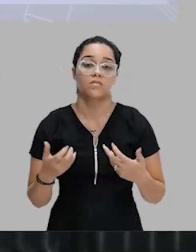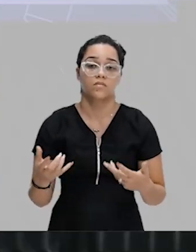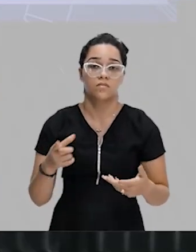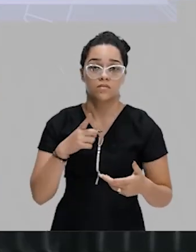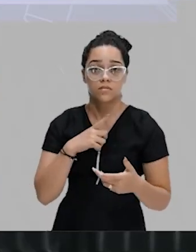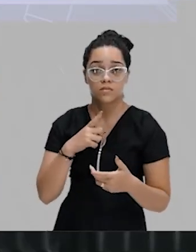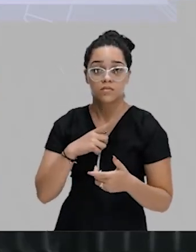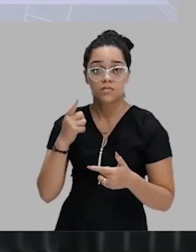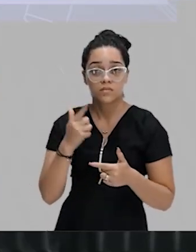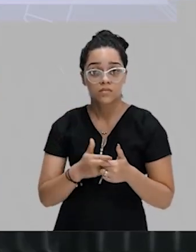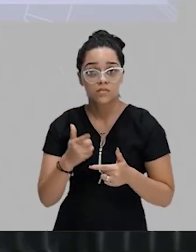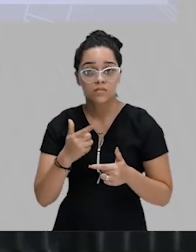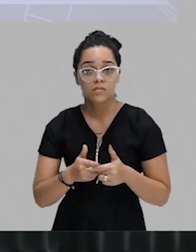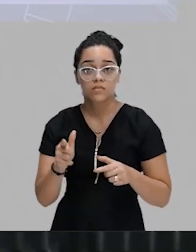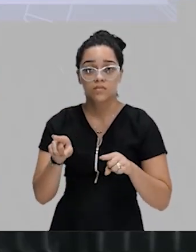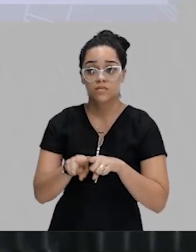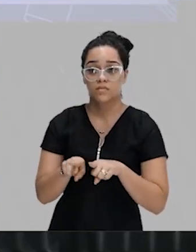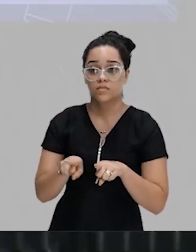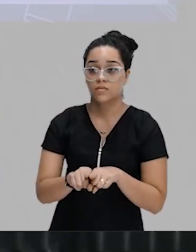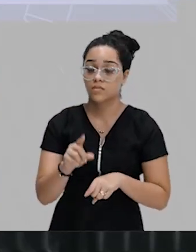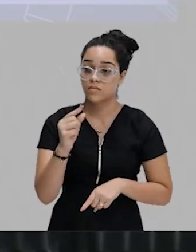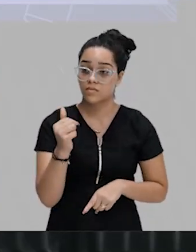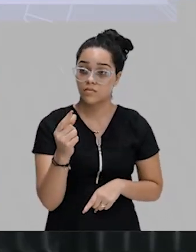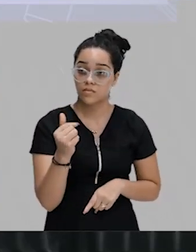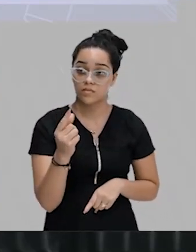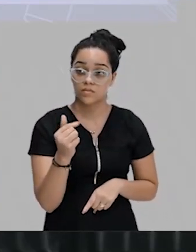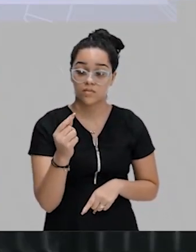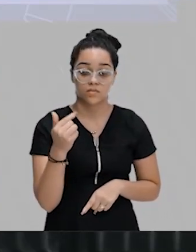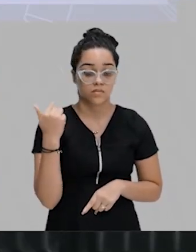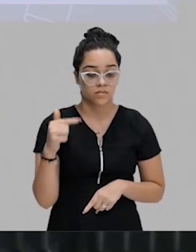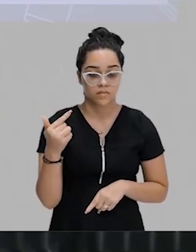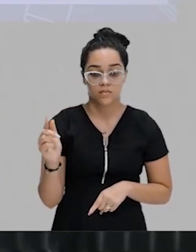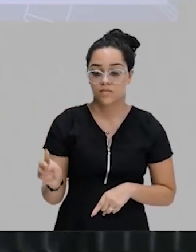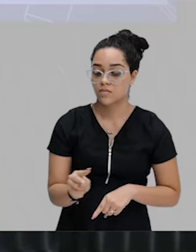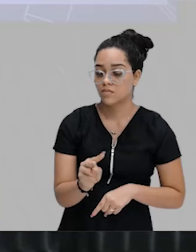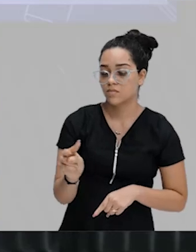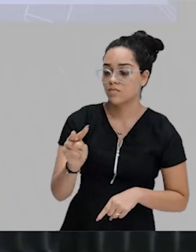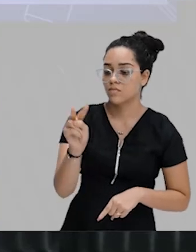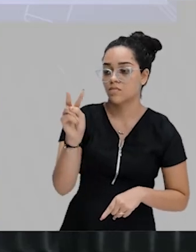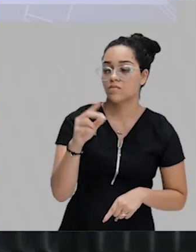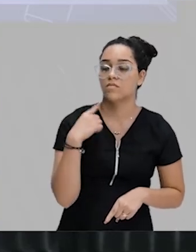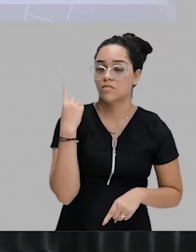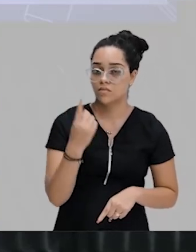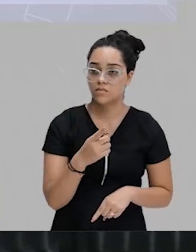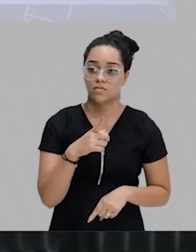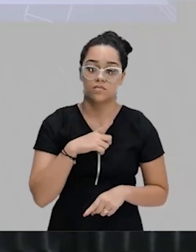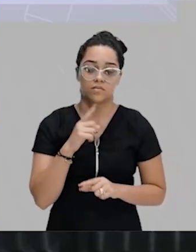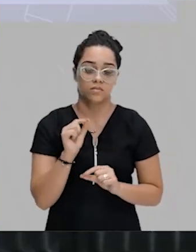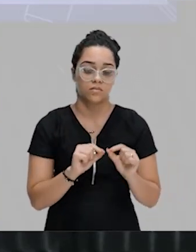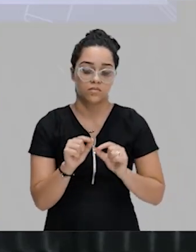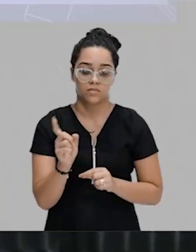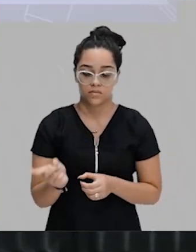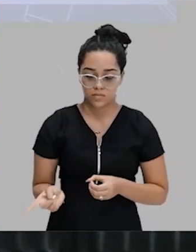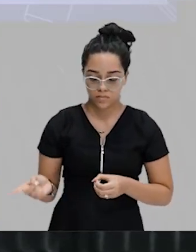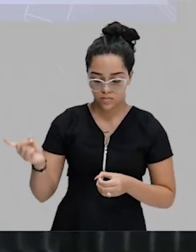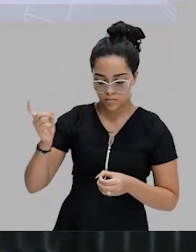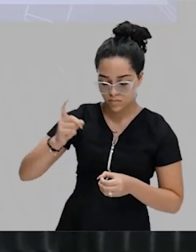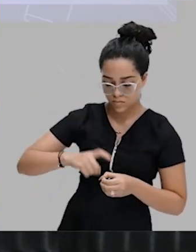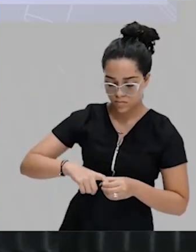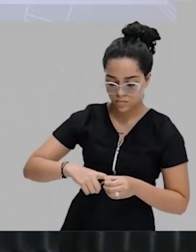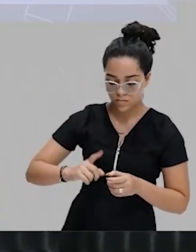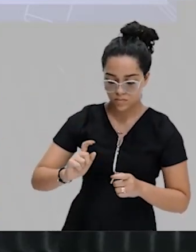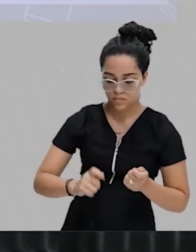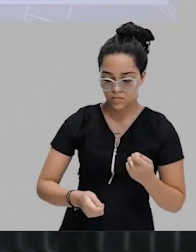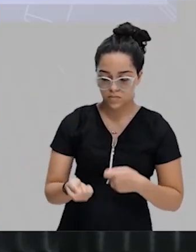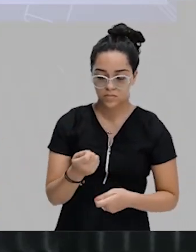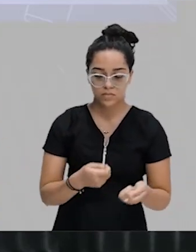uma crise monetária. O dinheiro ele está desvalorizado. Nós temos uma retração do